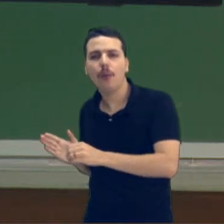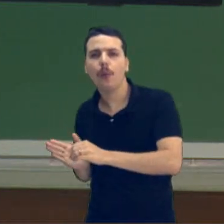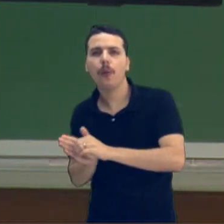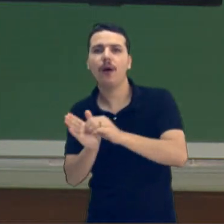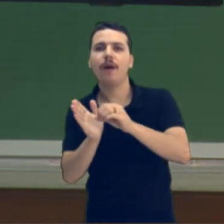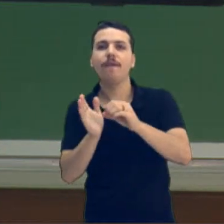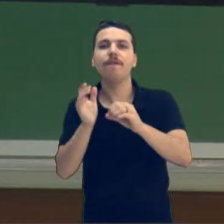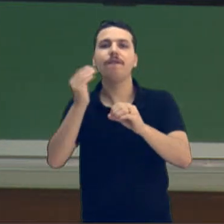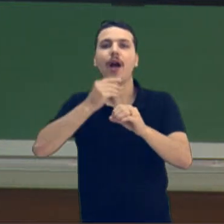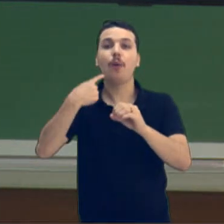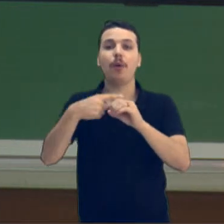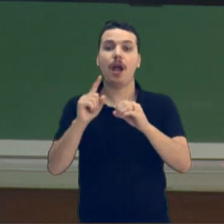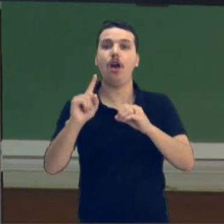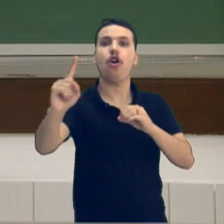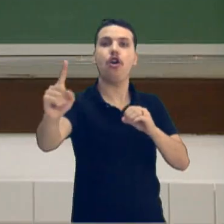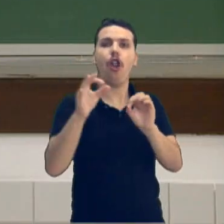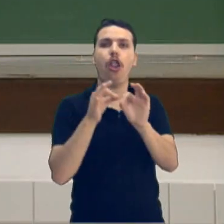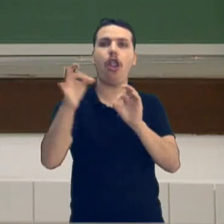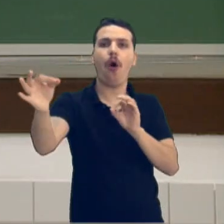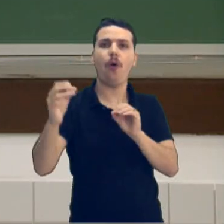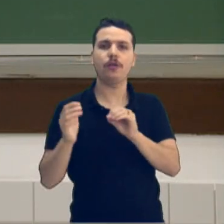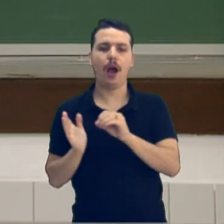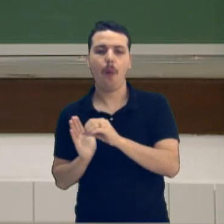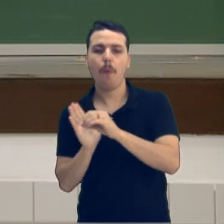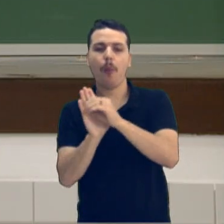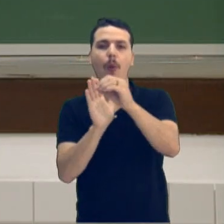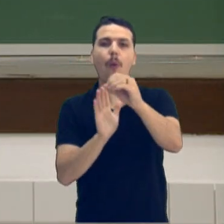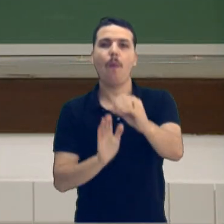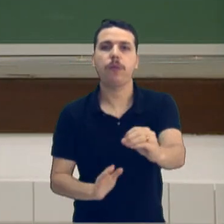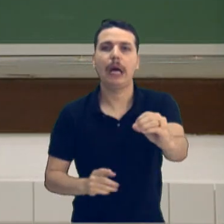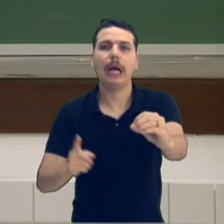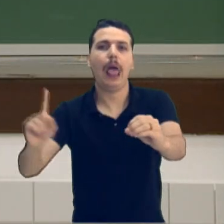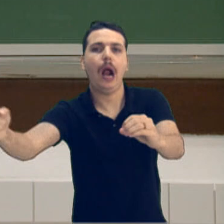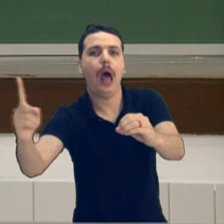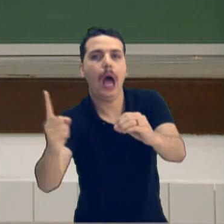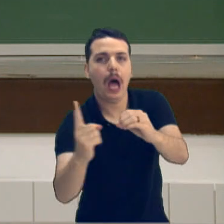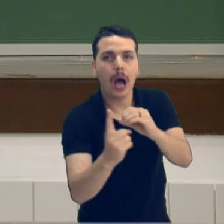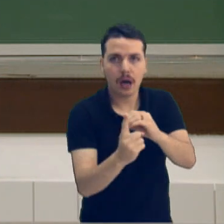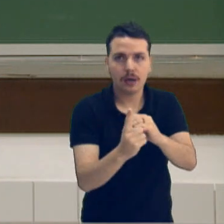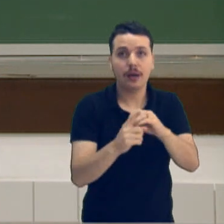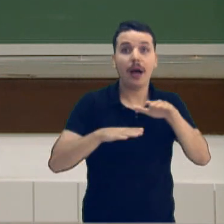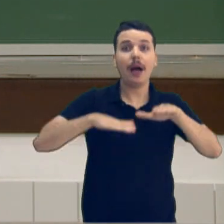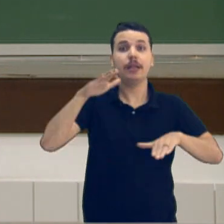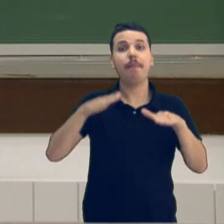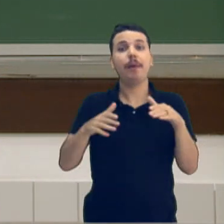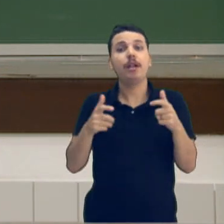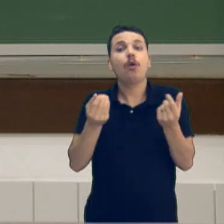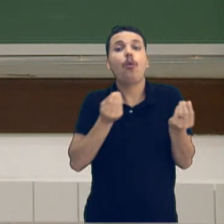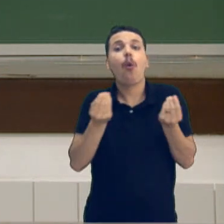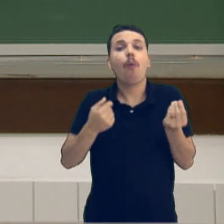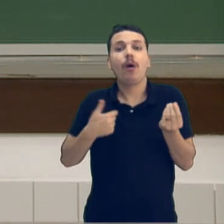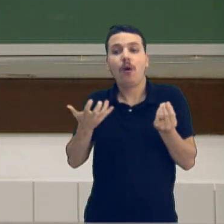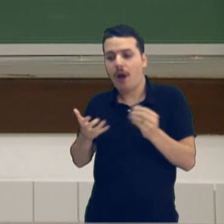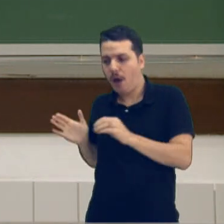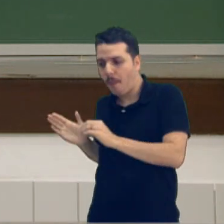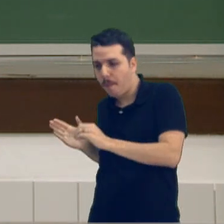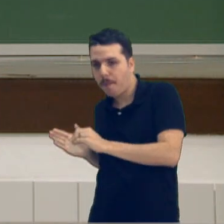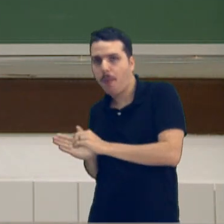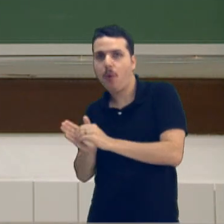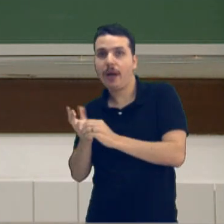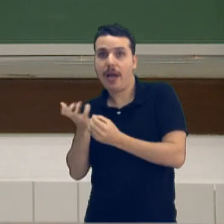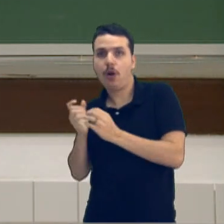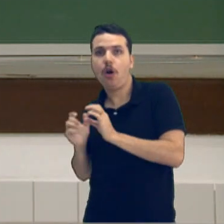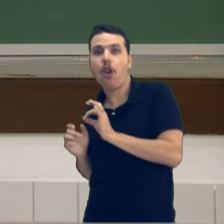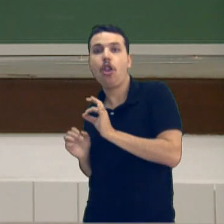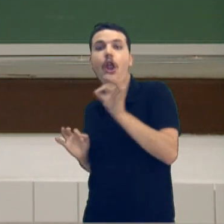fraco, outra mais forte. Então, depende muito da distância, da trajetória que a gente quer que a bola percorra,